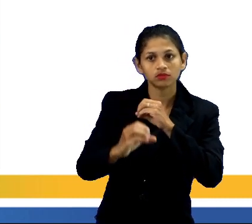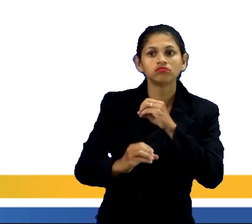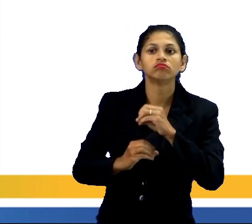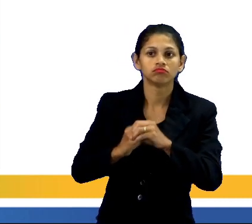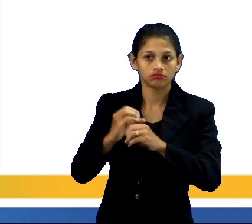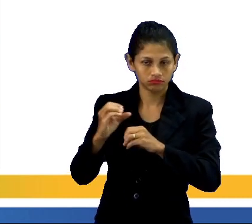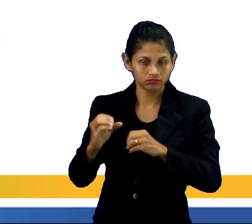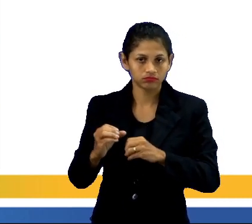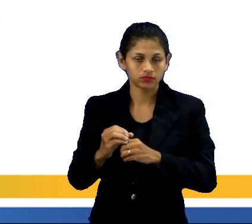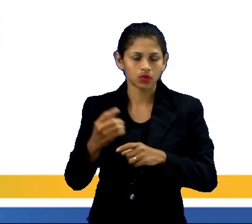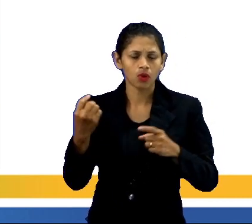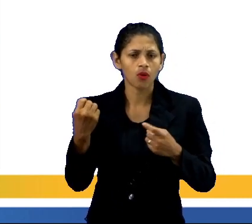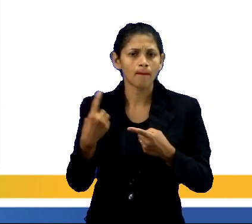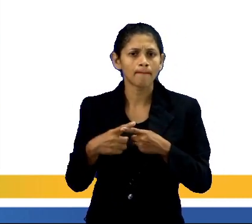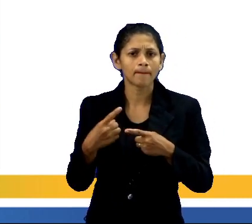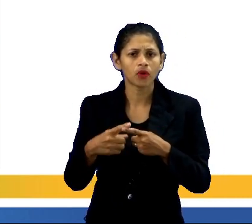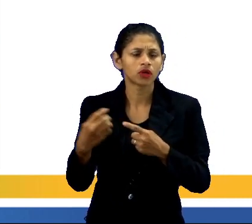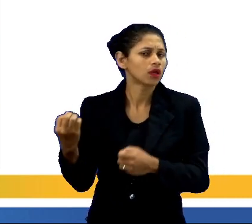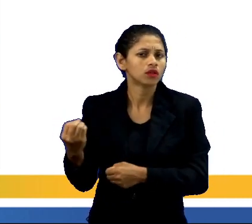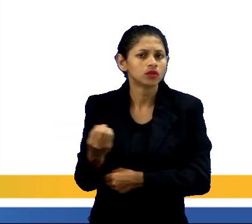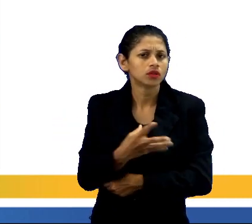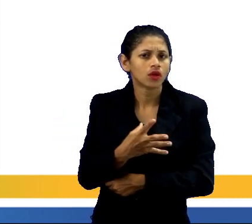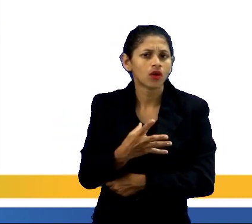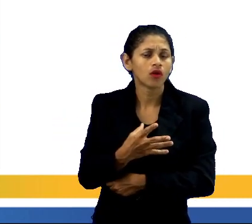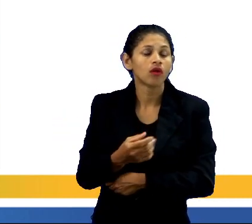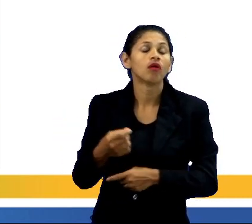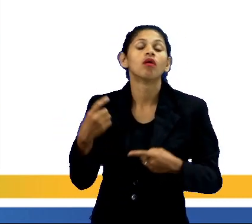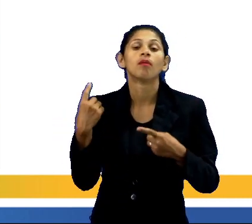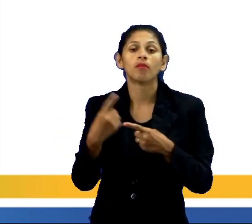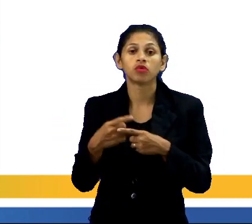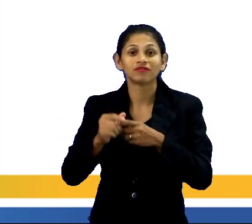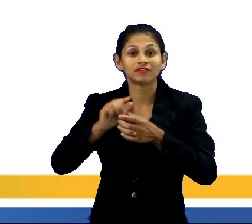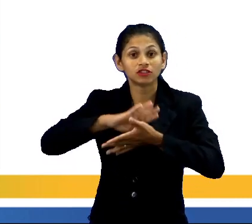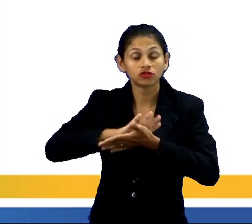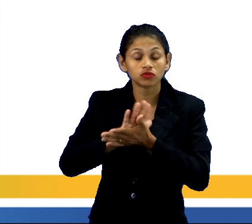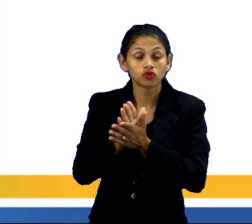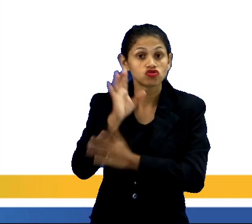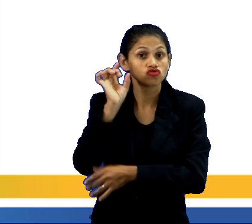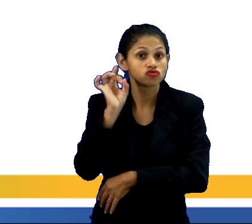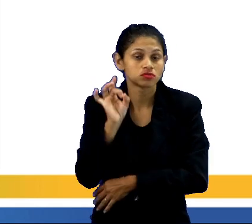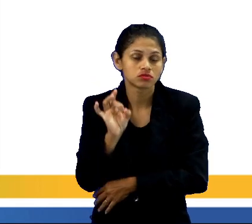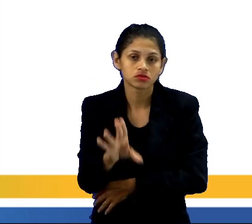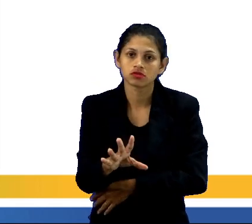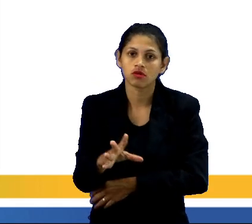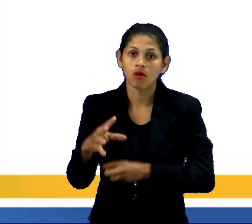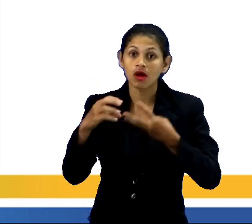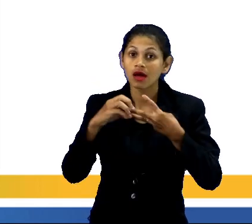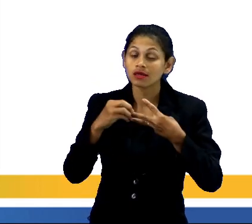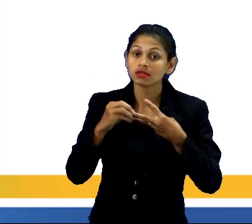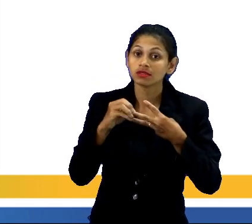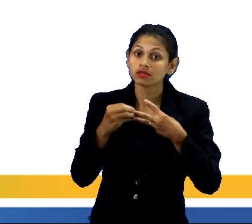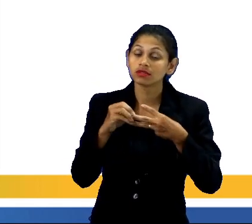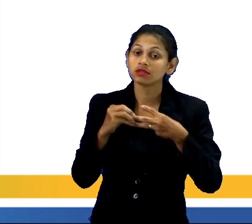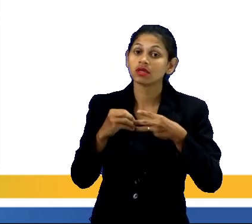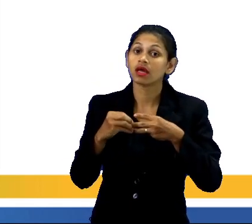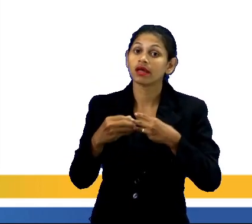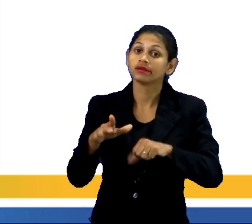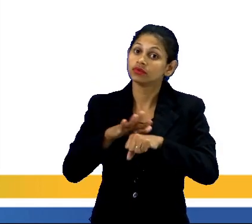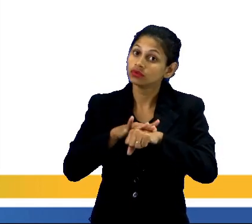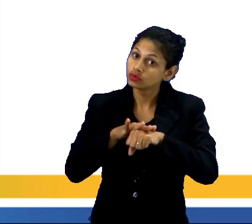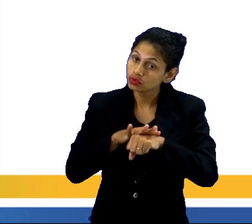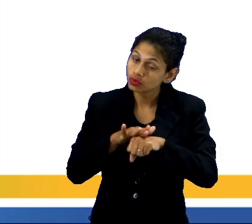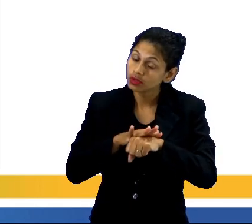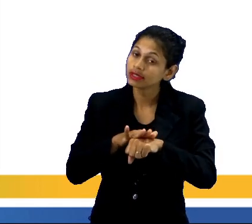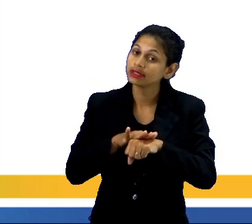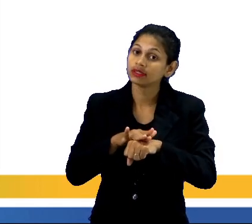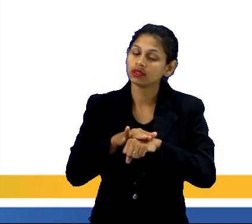tão inovador? Porque ele vai destruir somente as células que estão infectadas, as células que estão ali com o problema. Não,